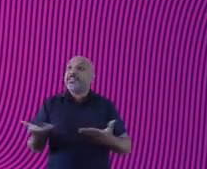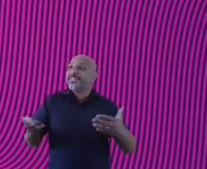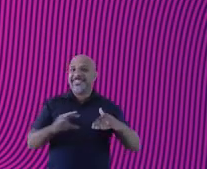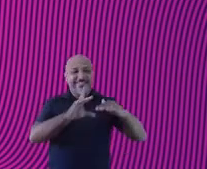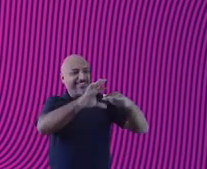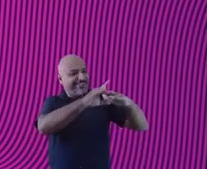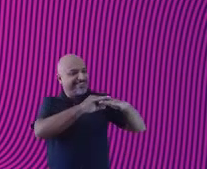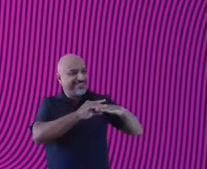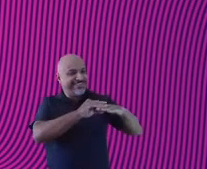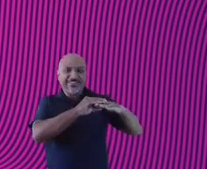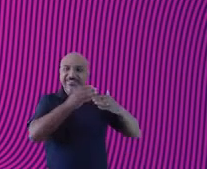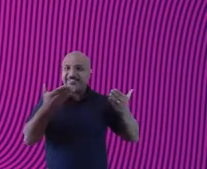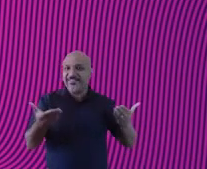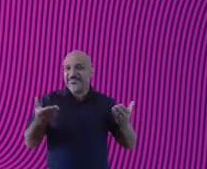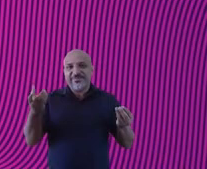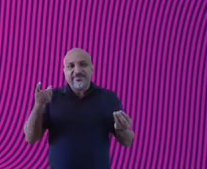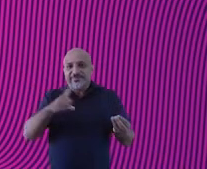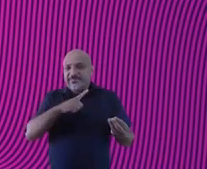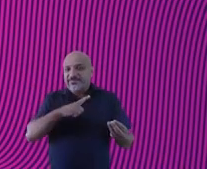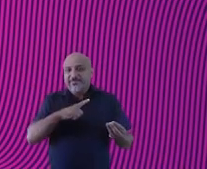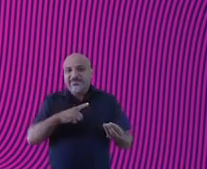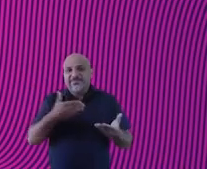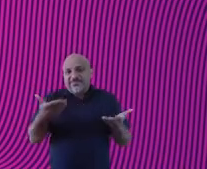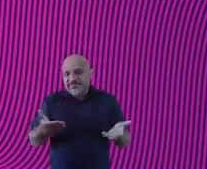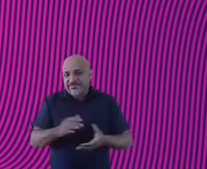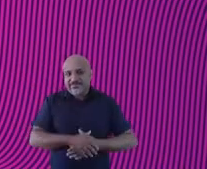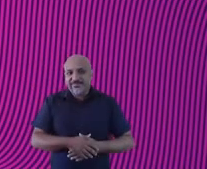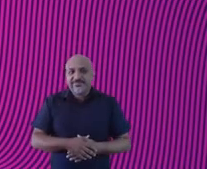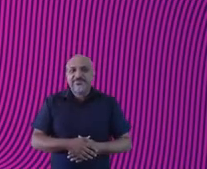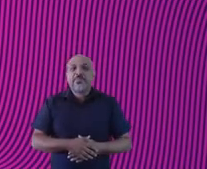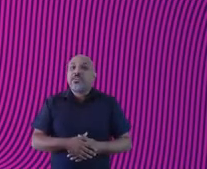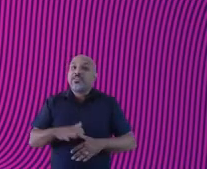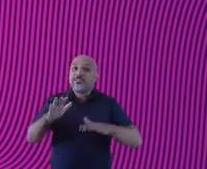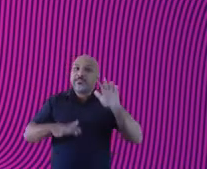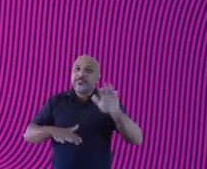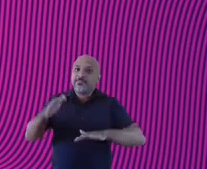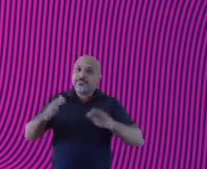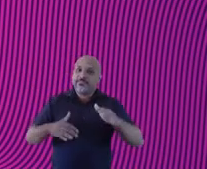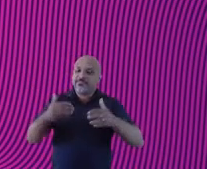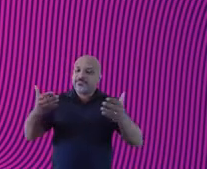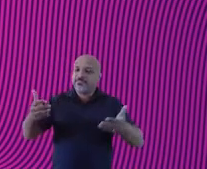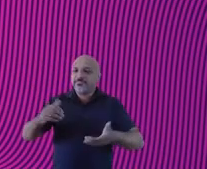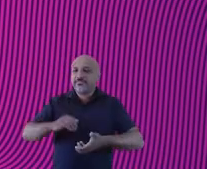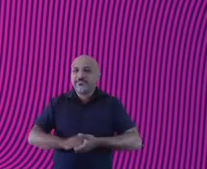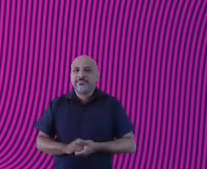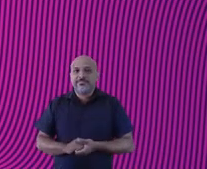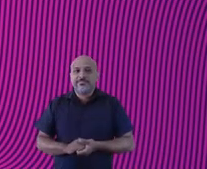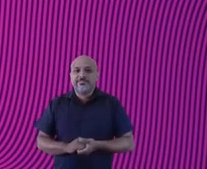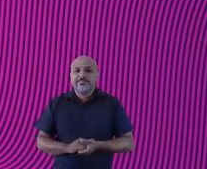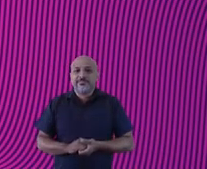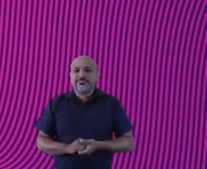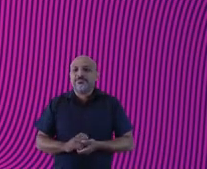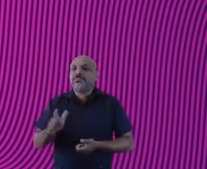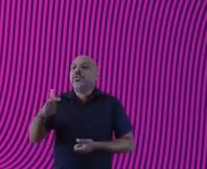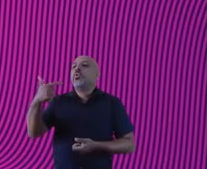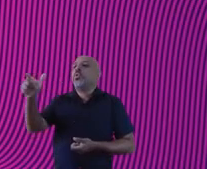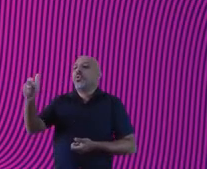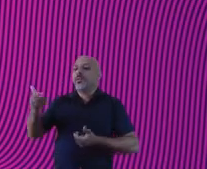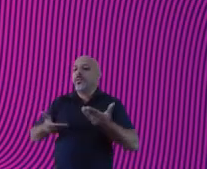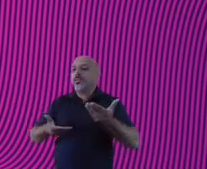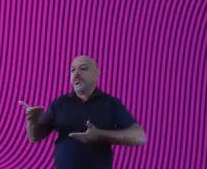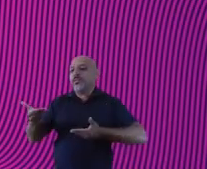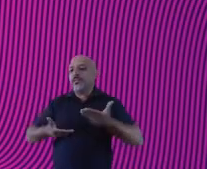talvez melhor e talvez considerar a questão de outros tratamentos de acordo